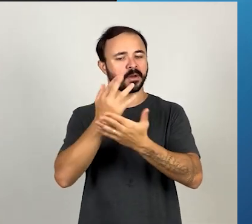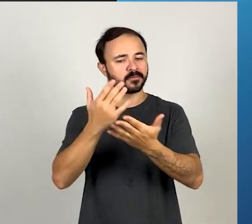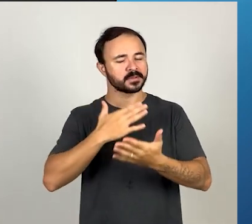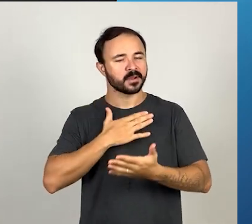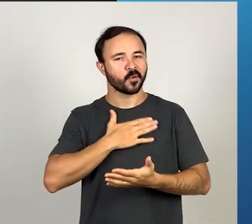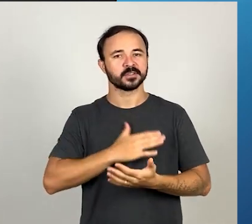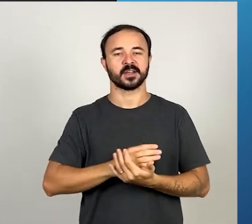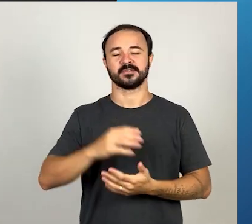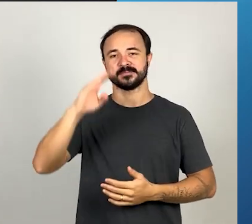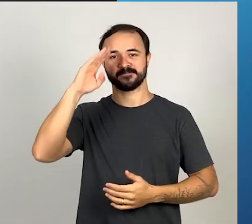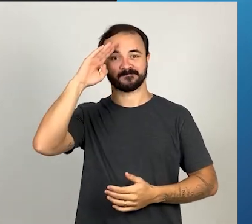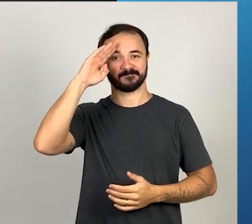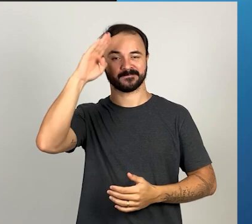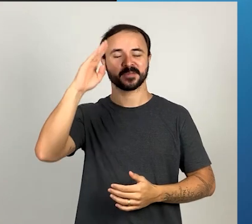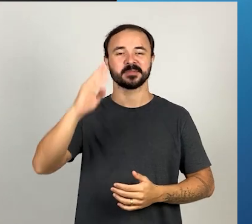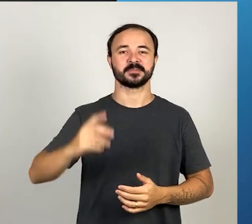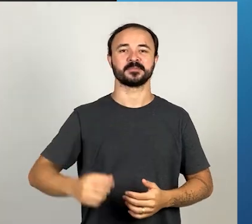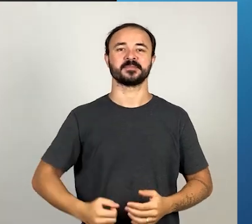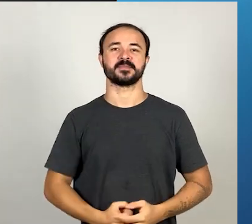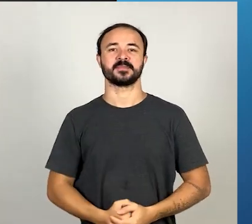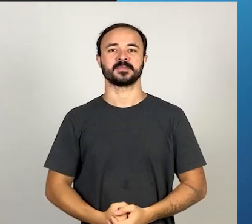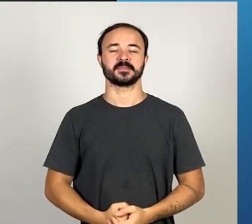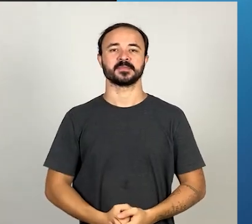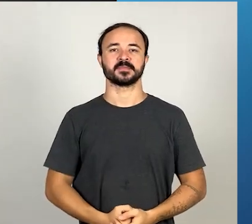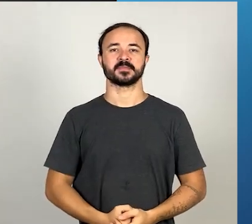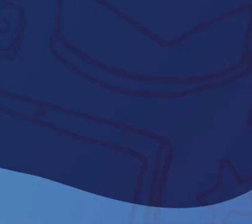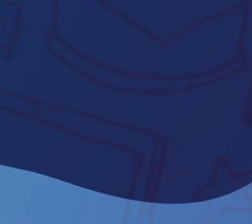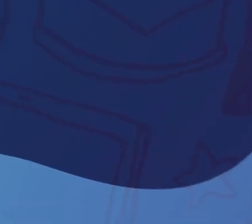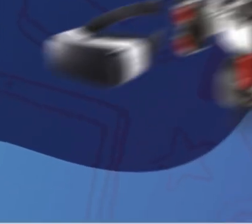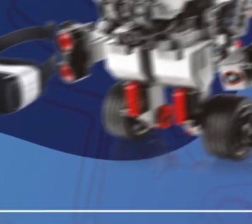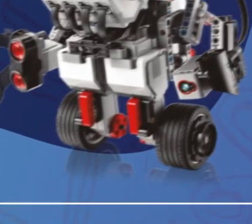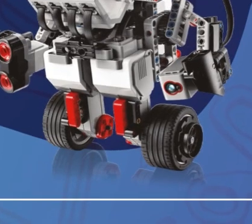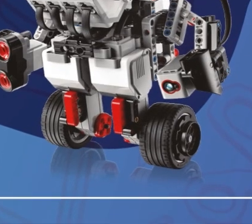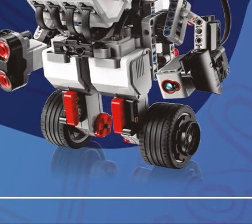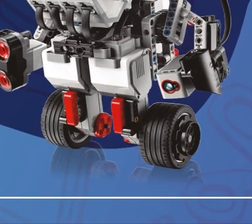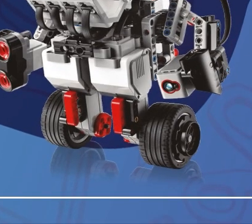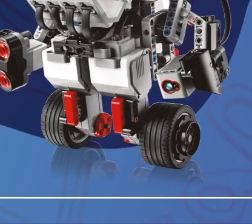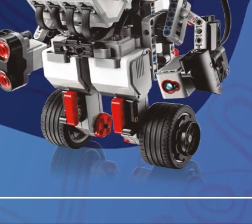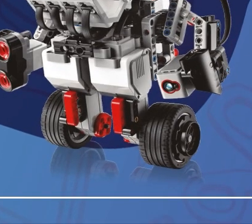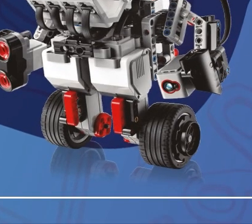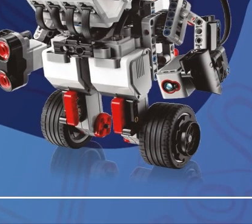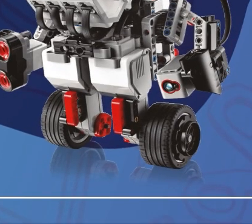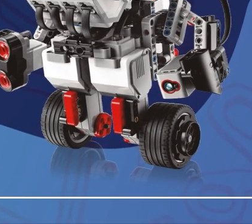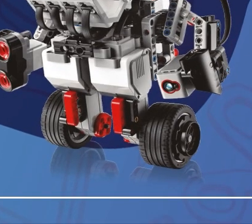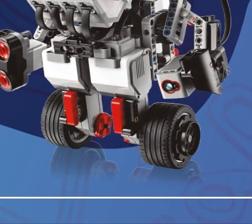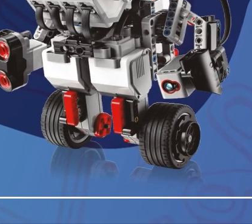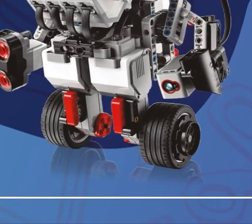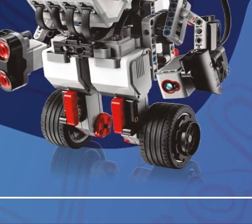gostado. Fico por aqui, até uma próxima aula. Tchau!